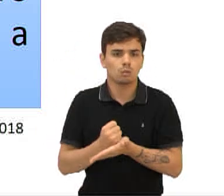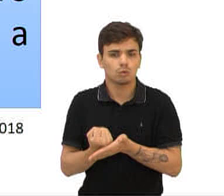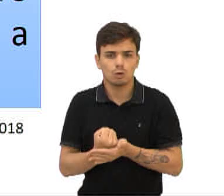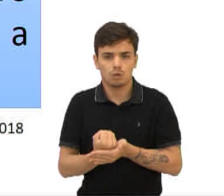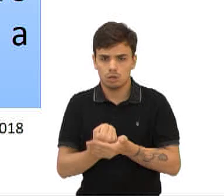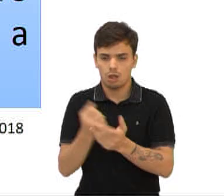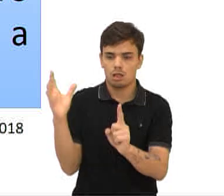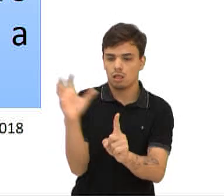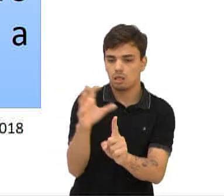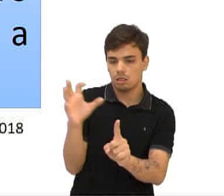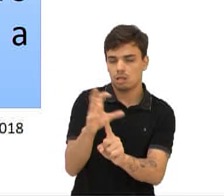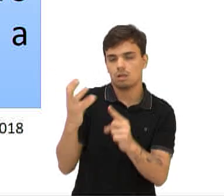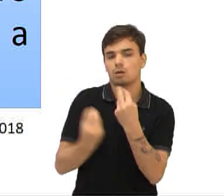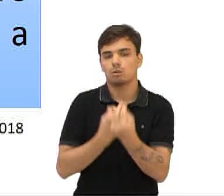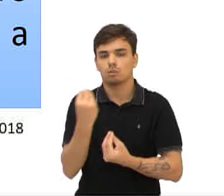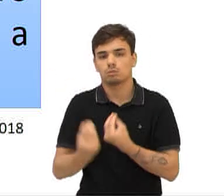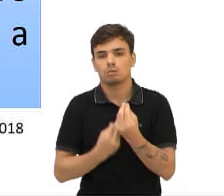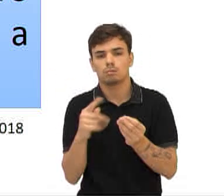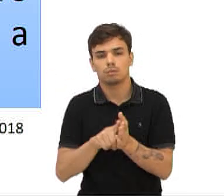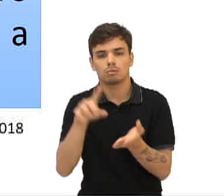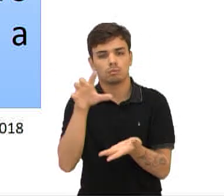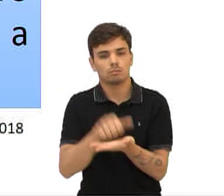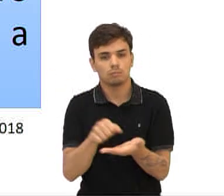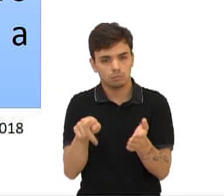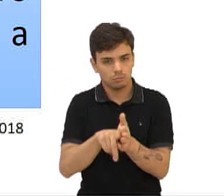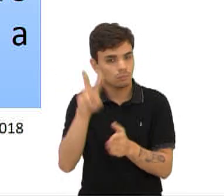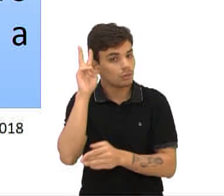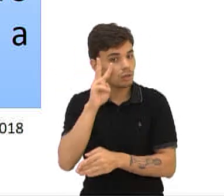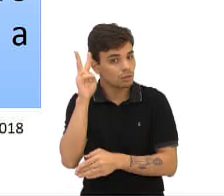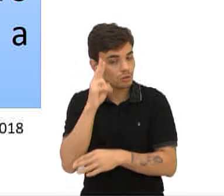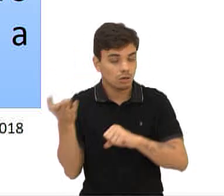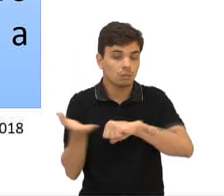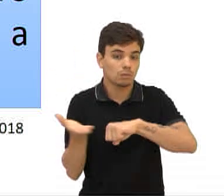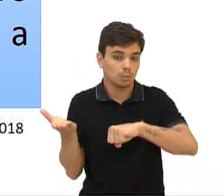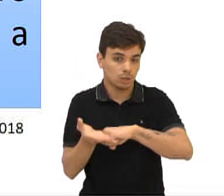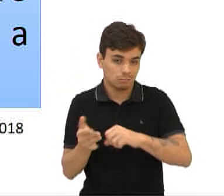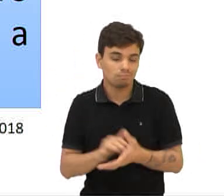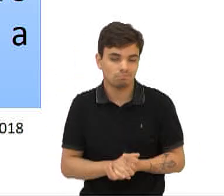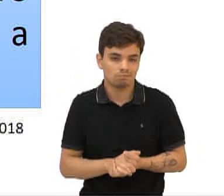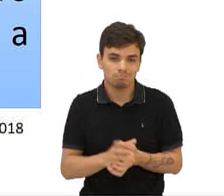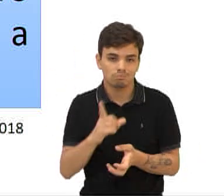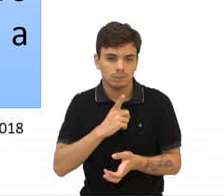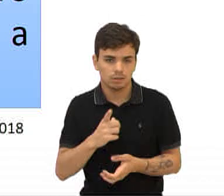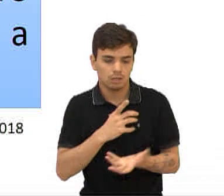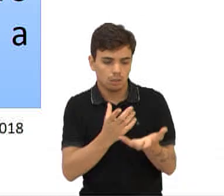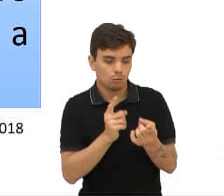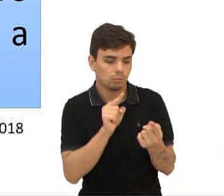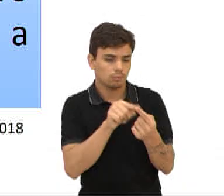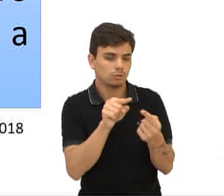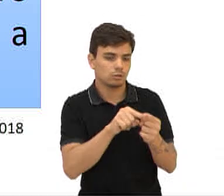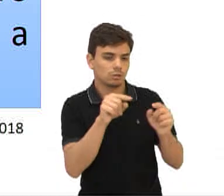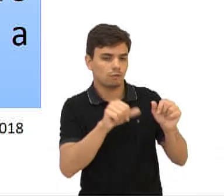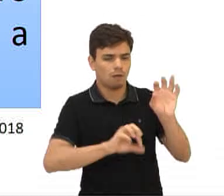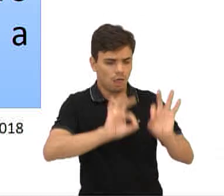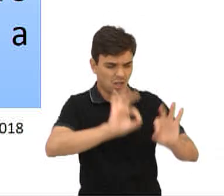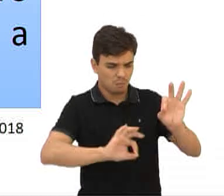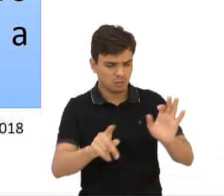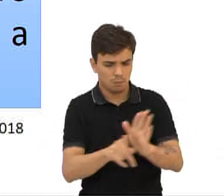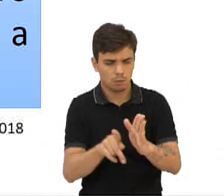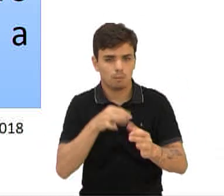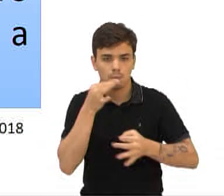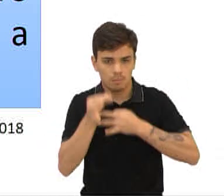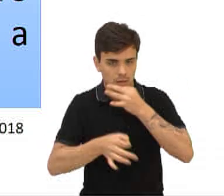manipula toda forma de registro histórico e contemporâneo, a fim de moldar a opinião pública a favor